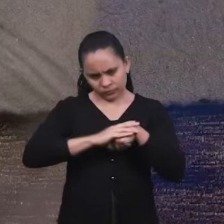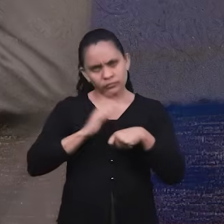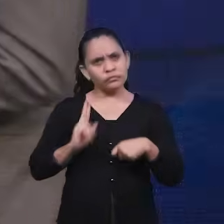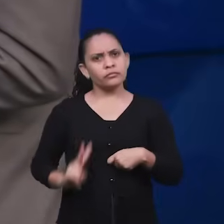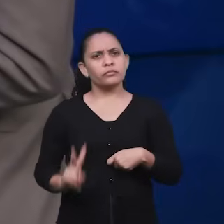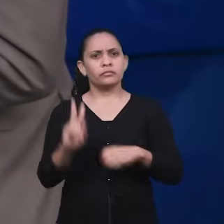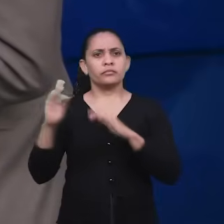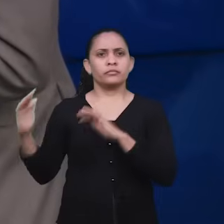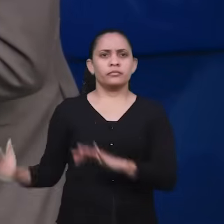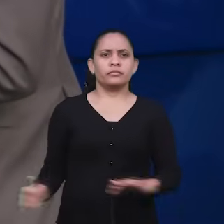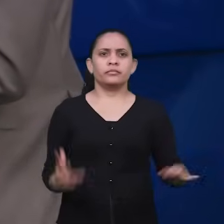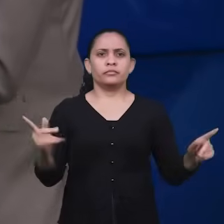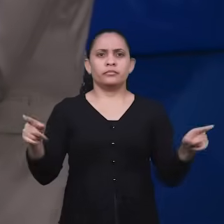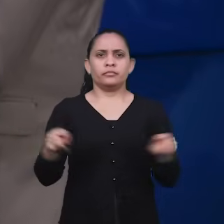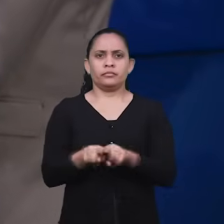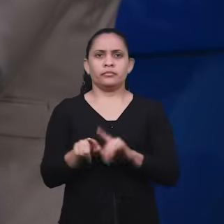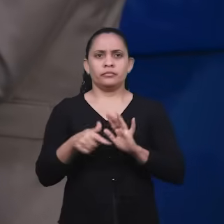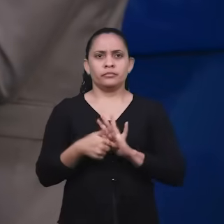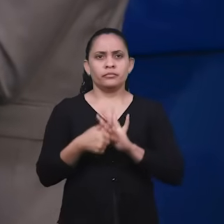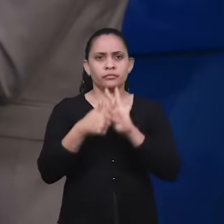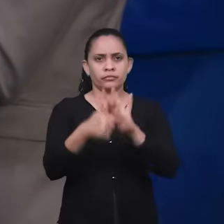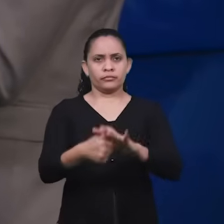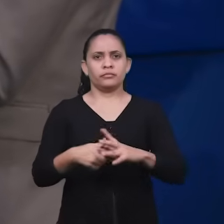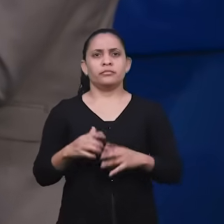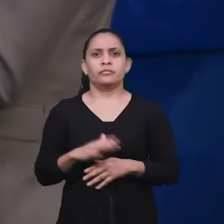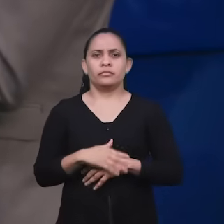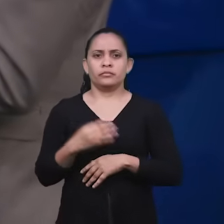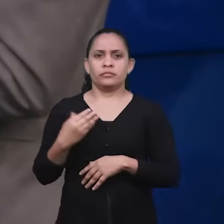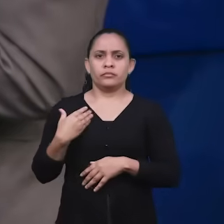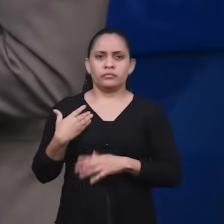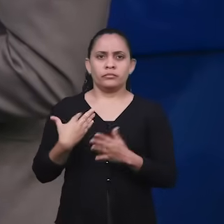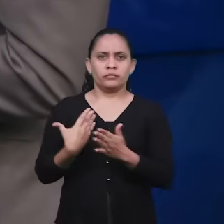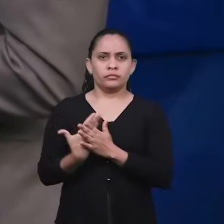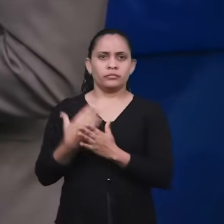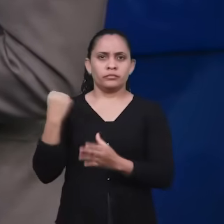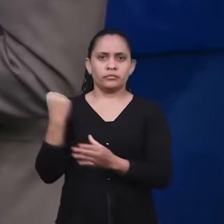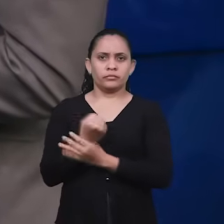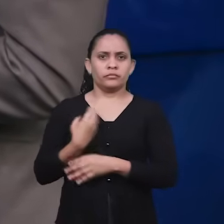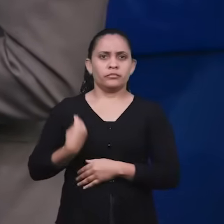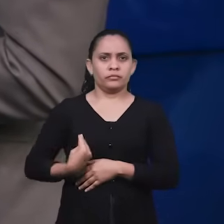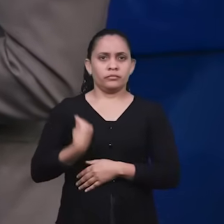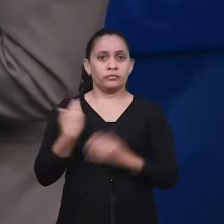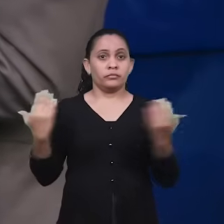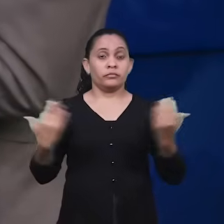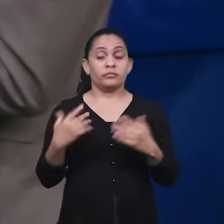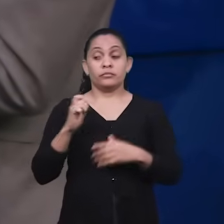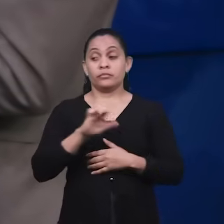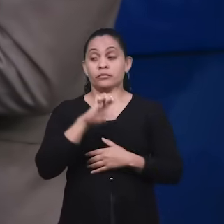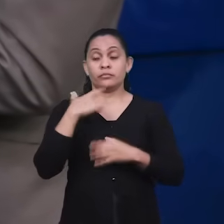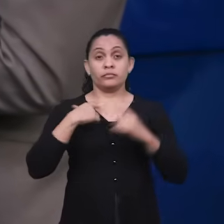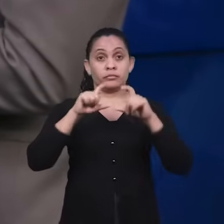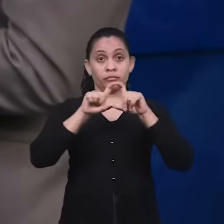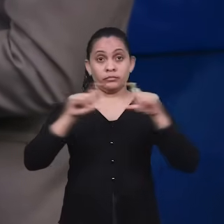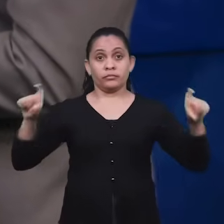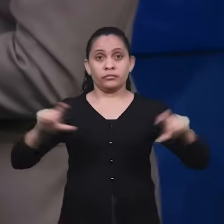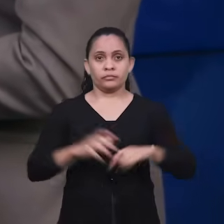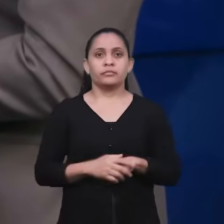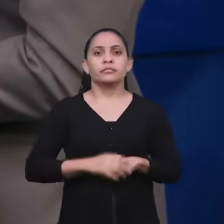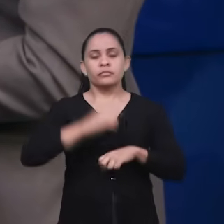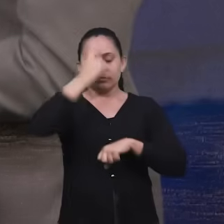continuar. Aqui está falando dos dias que Abraão viveu. Vamos continuar. Agora outra expressão